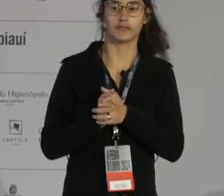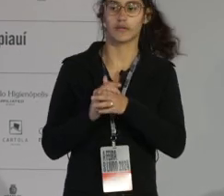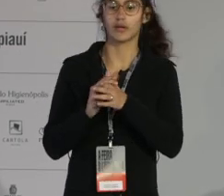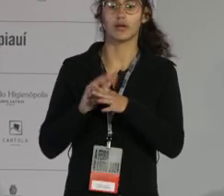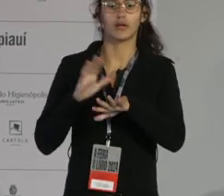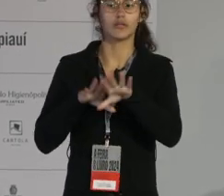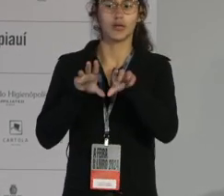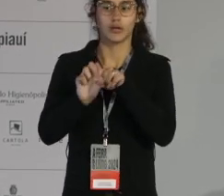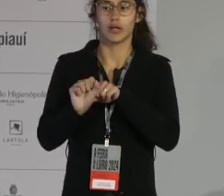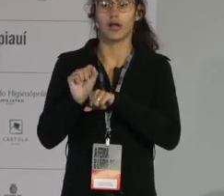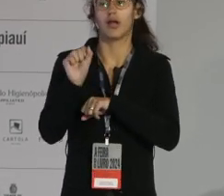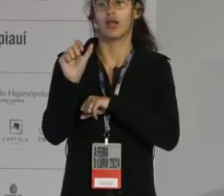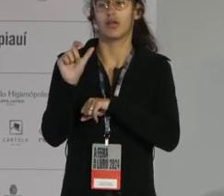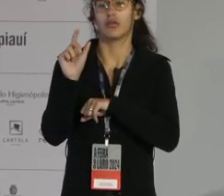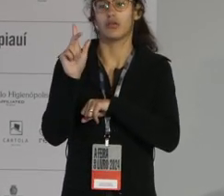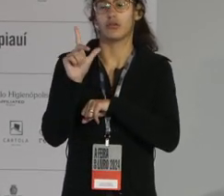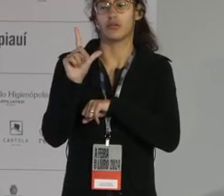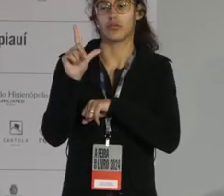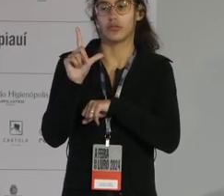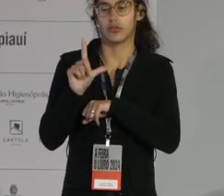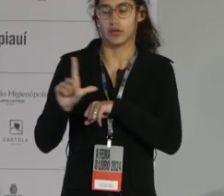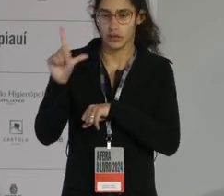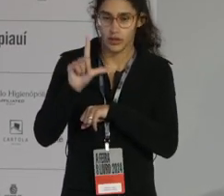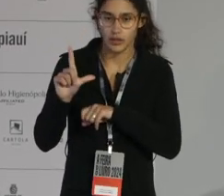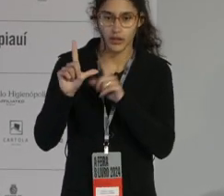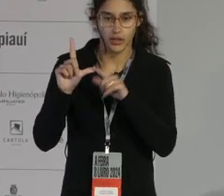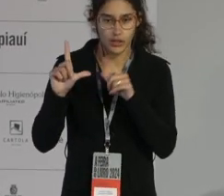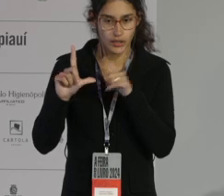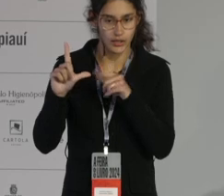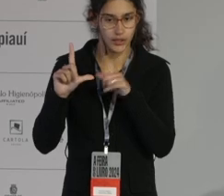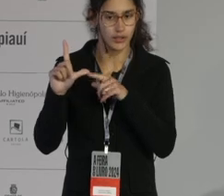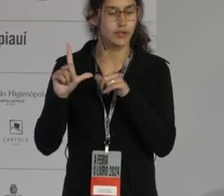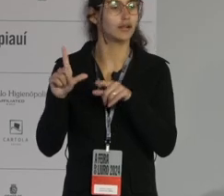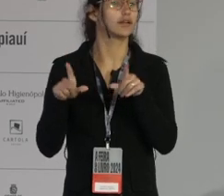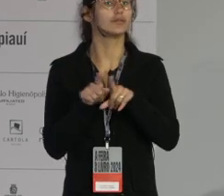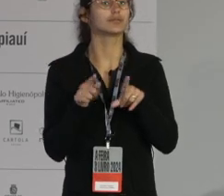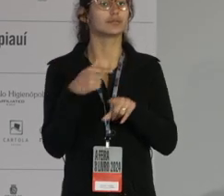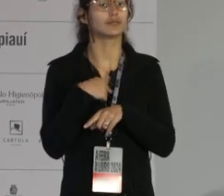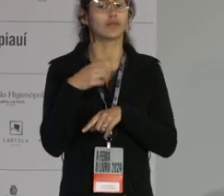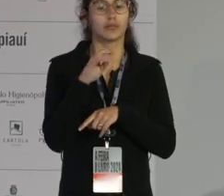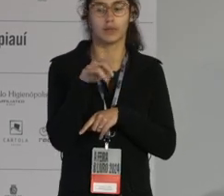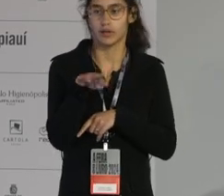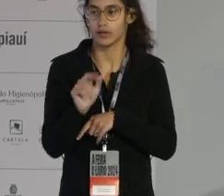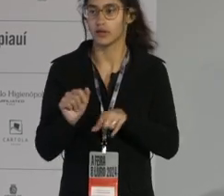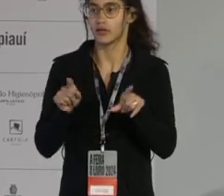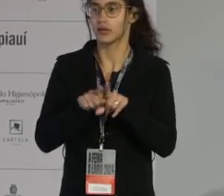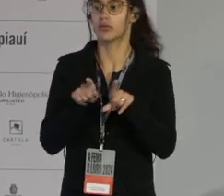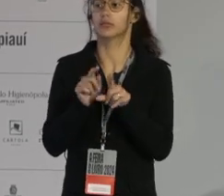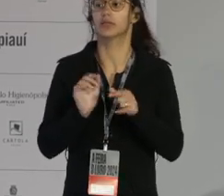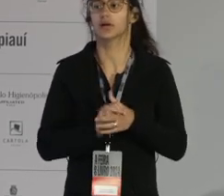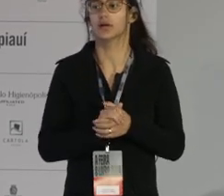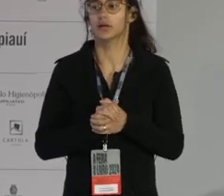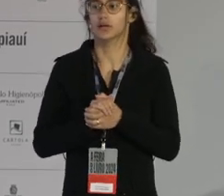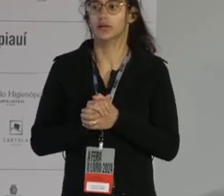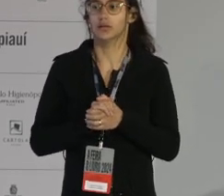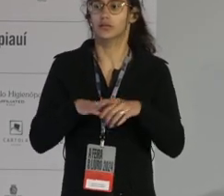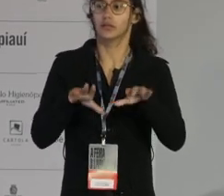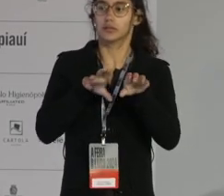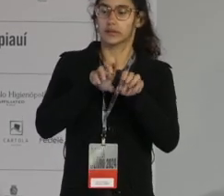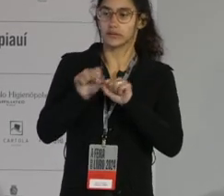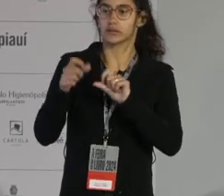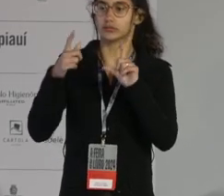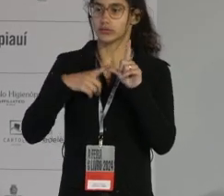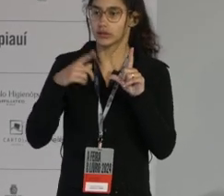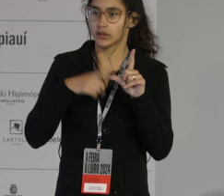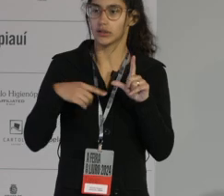letras, assim, a Yara é formada em jornalismo, eu sou formado em beletrismo, assim, formação em letras,